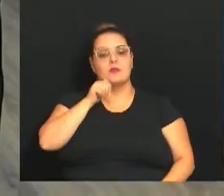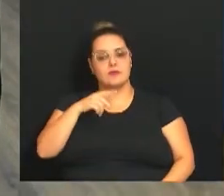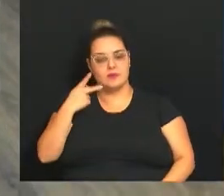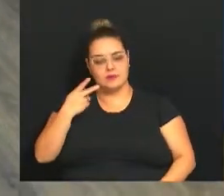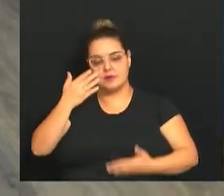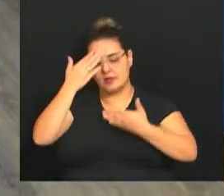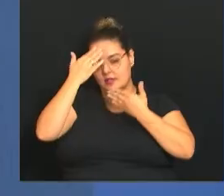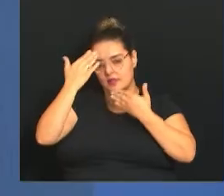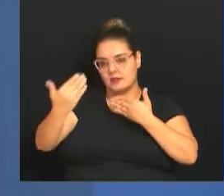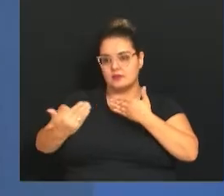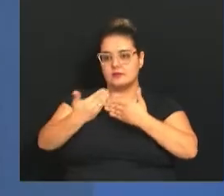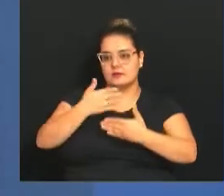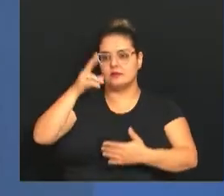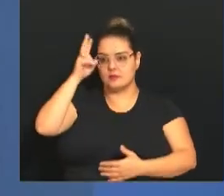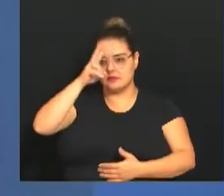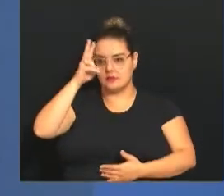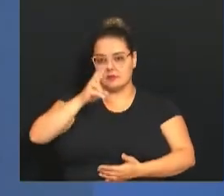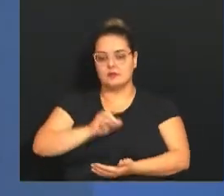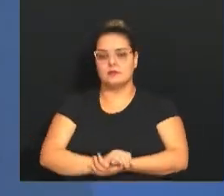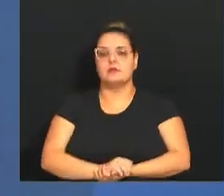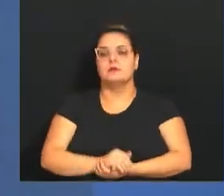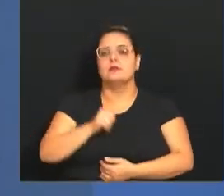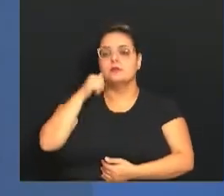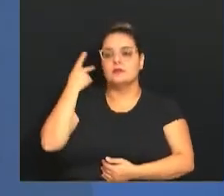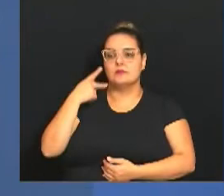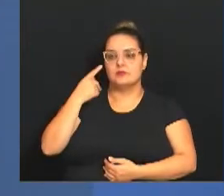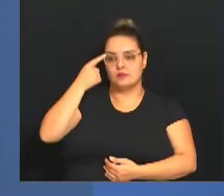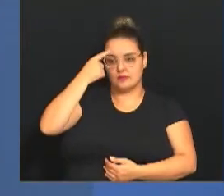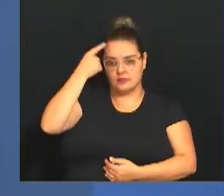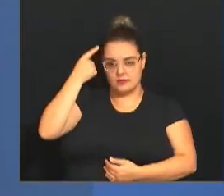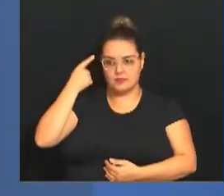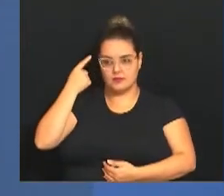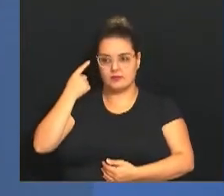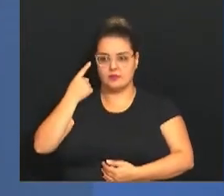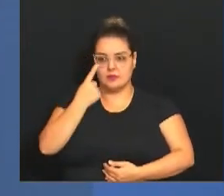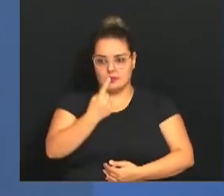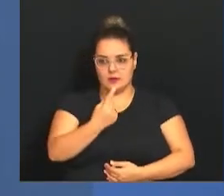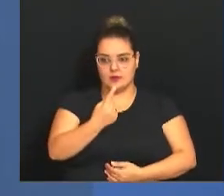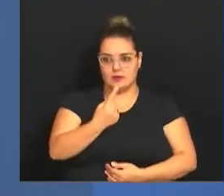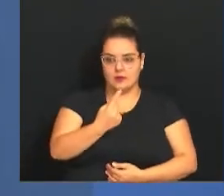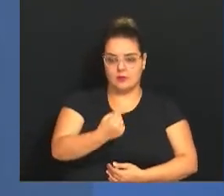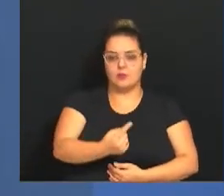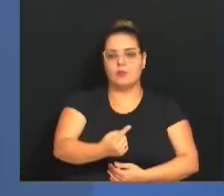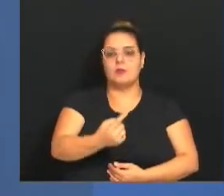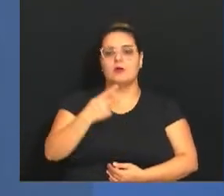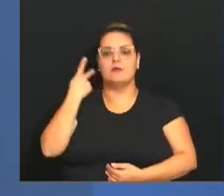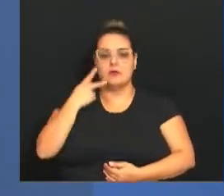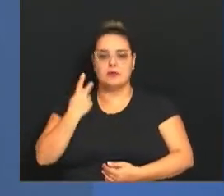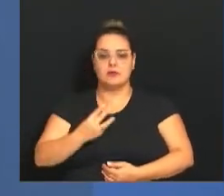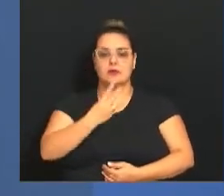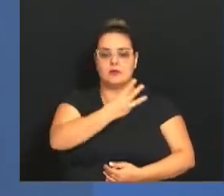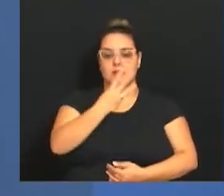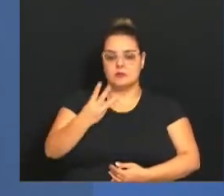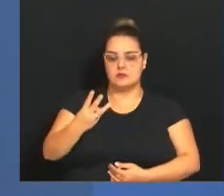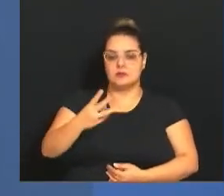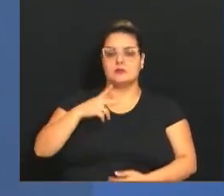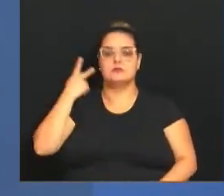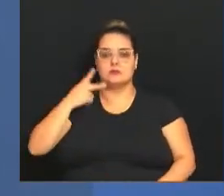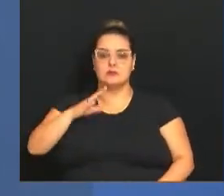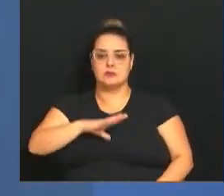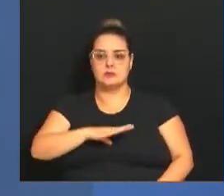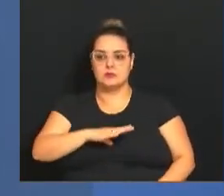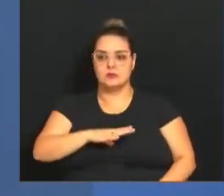participação. Lembrando que a vereadora Paola Miguel é uma das 33 vereadores aqui da nossa cidade. Você quer falar